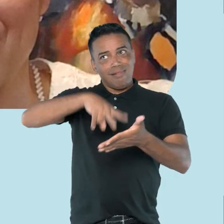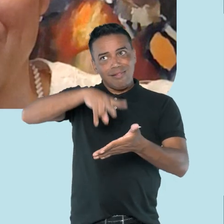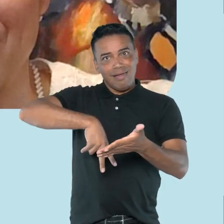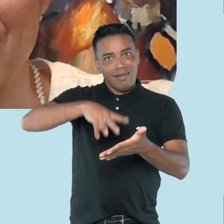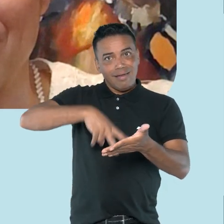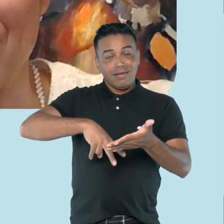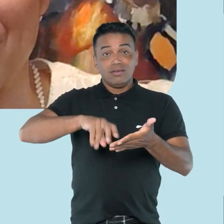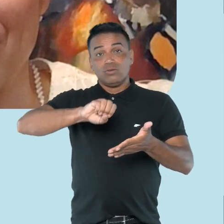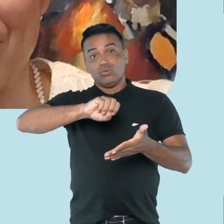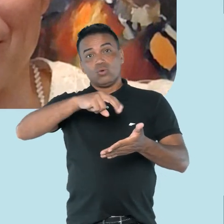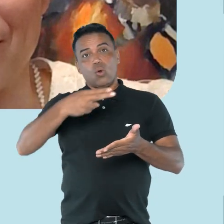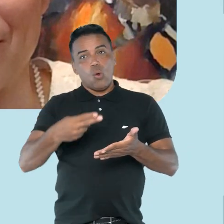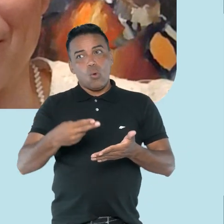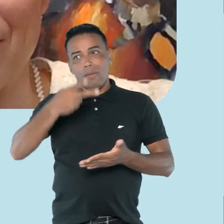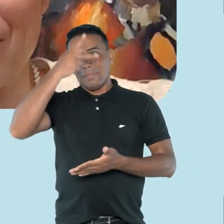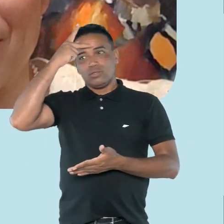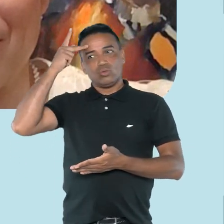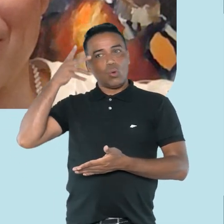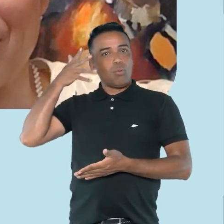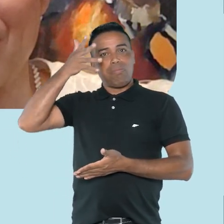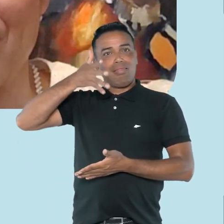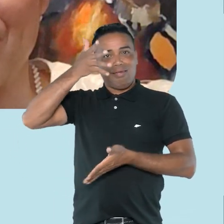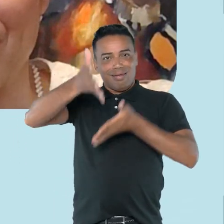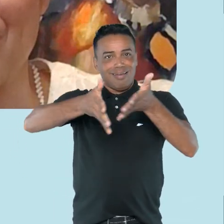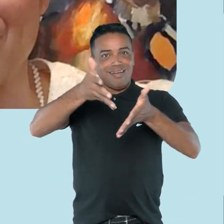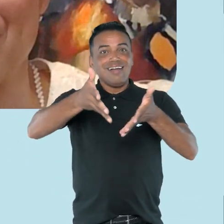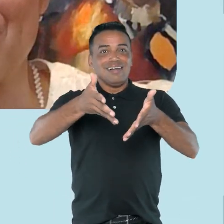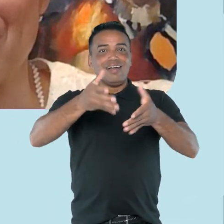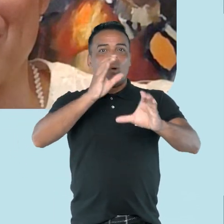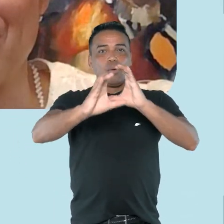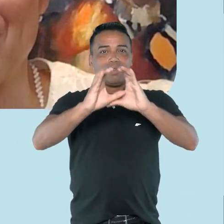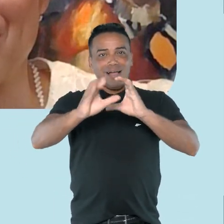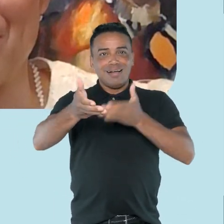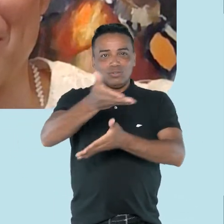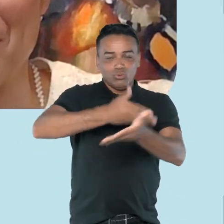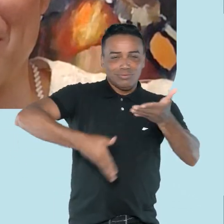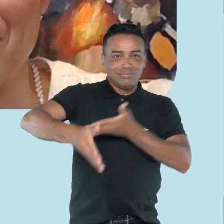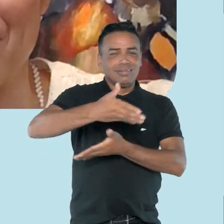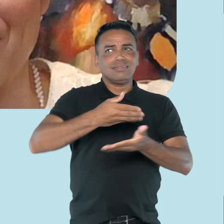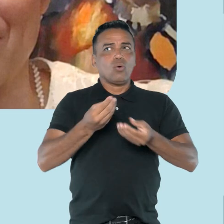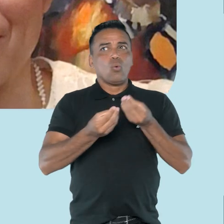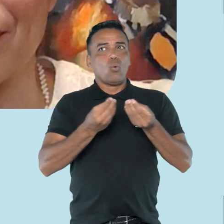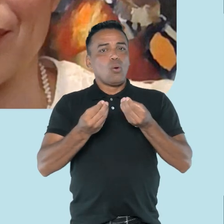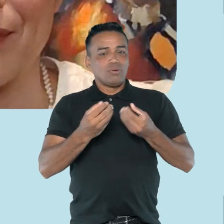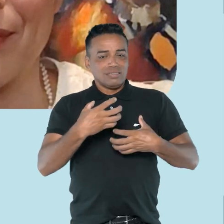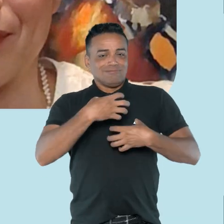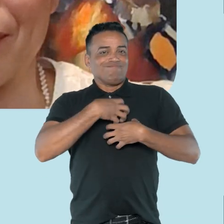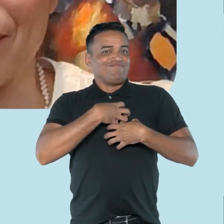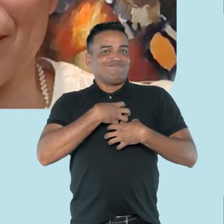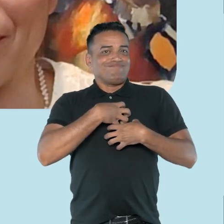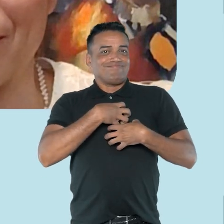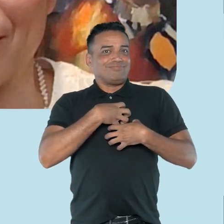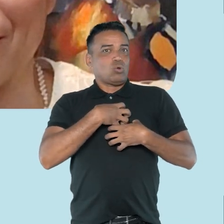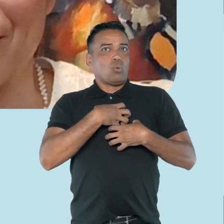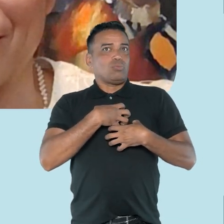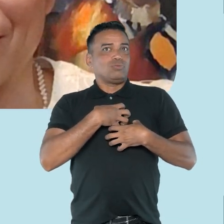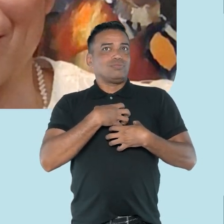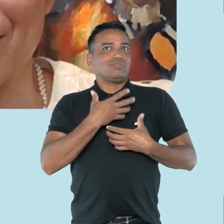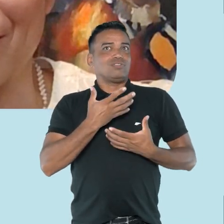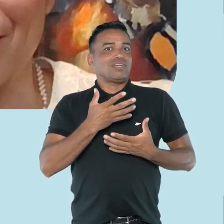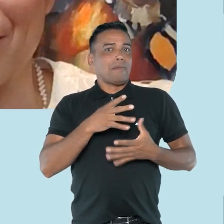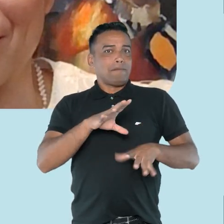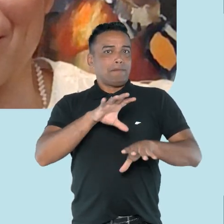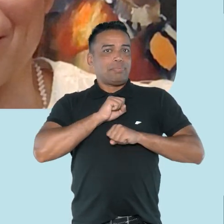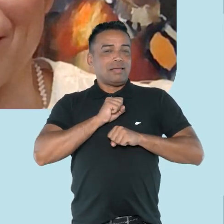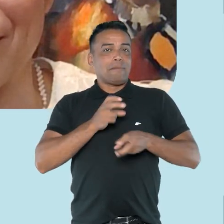você, lendo ou escutando o depoimento de um leitor, né, como estou fazendo agora, como é que isso te toca,